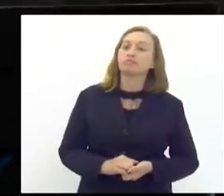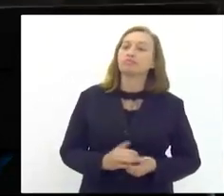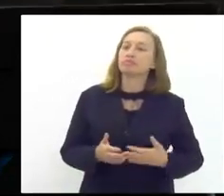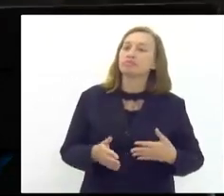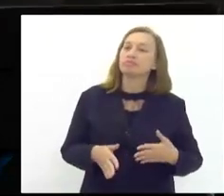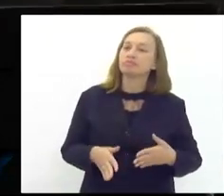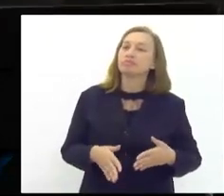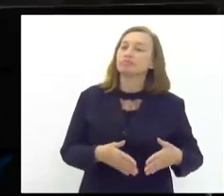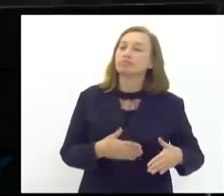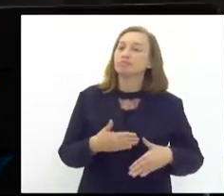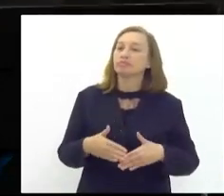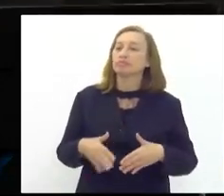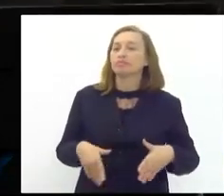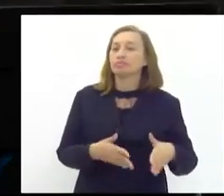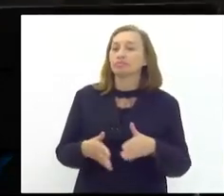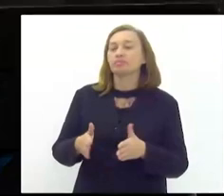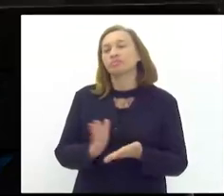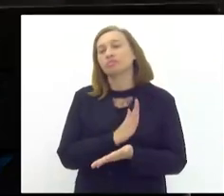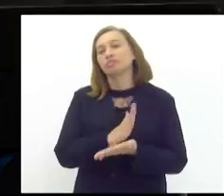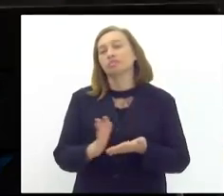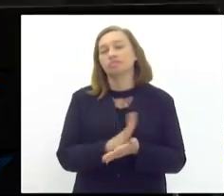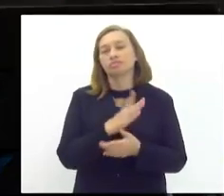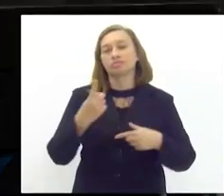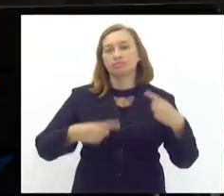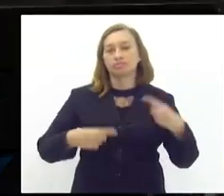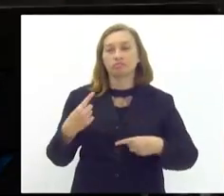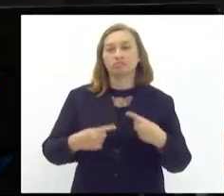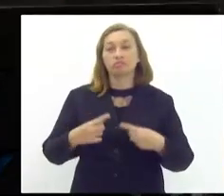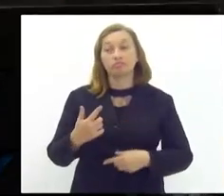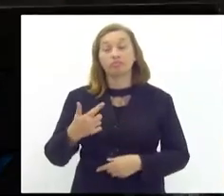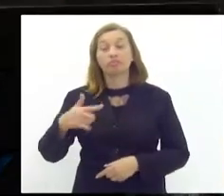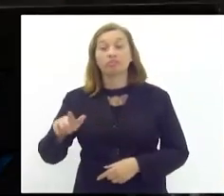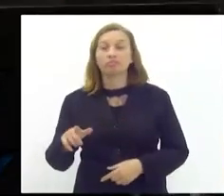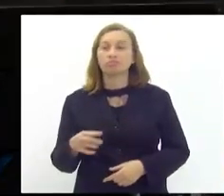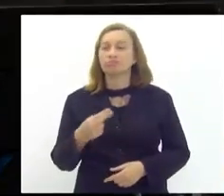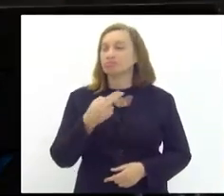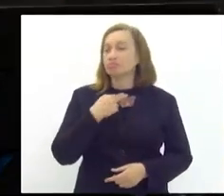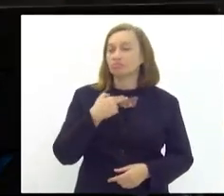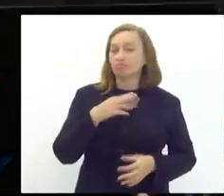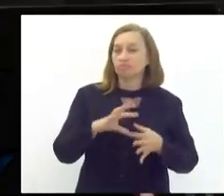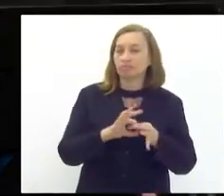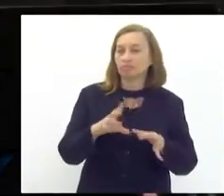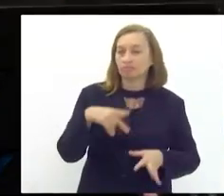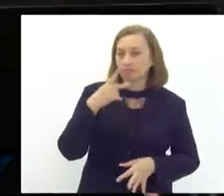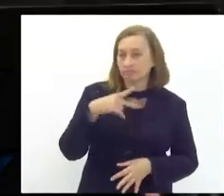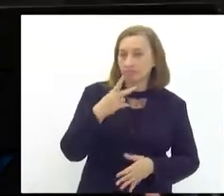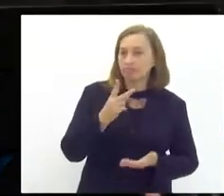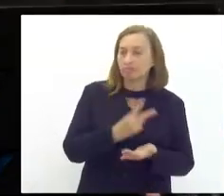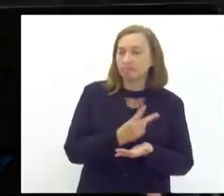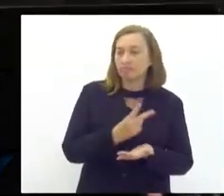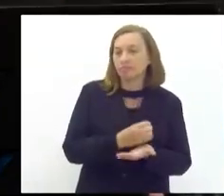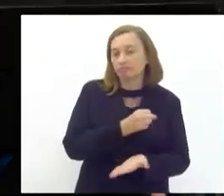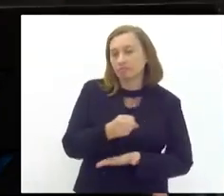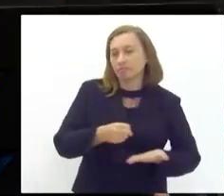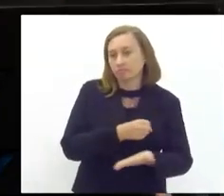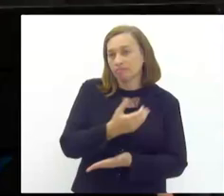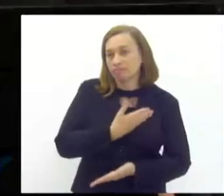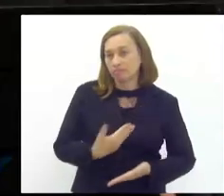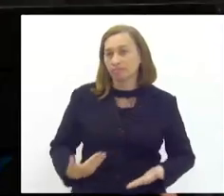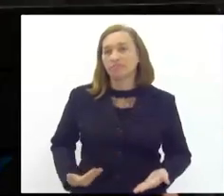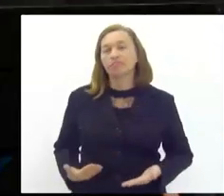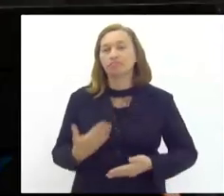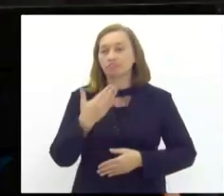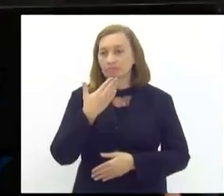de algumas políticas mas de outra também não pode deixar de subir a Tribuna mesmo sendo base o governo para